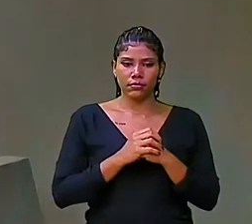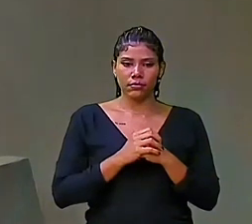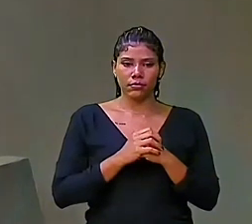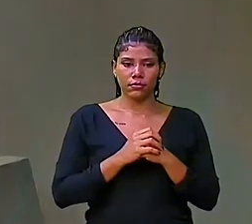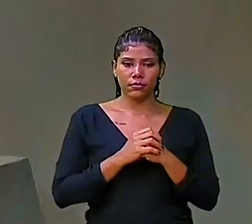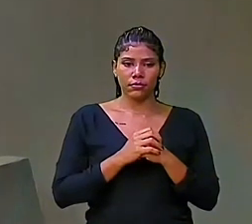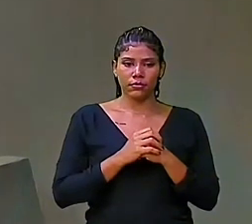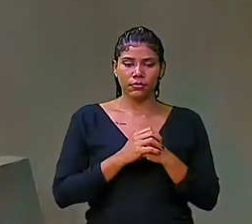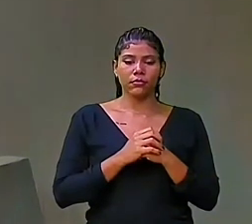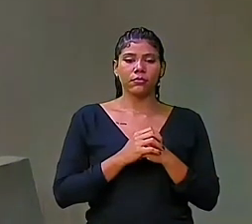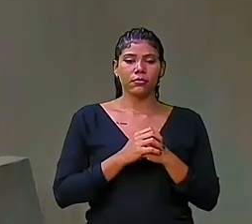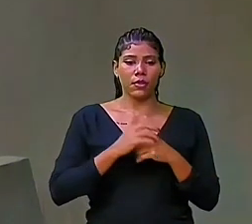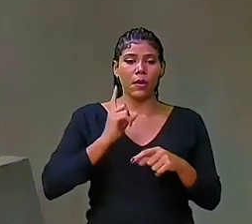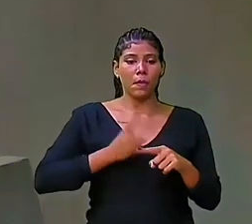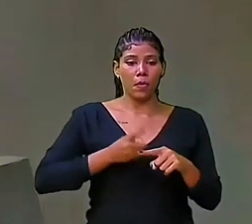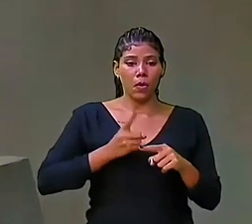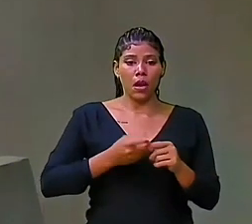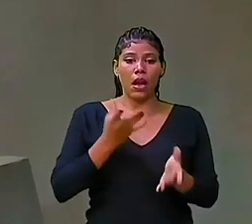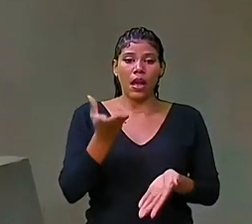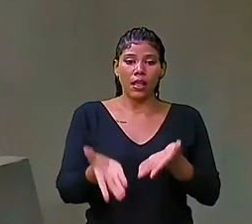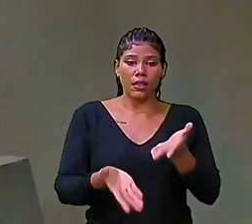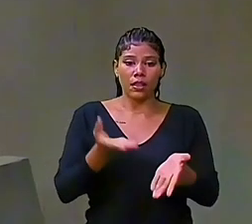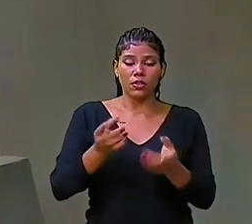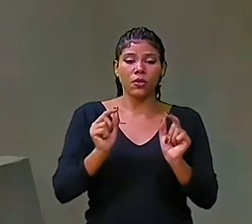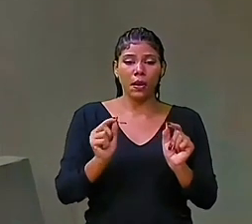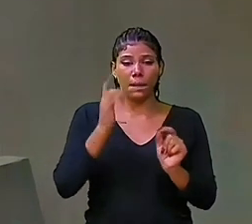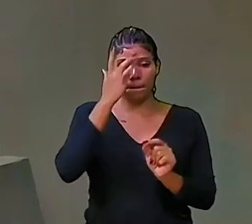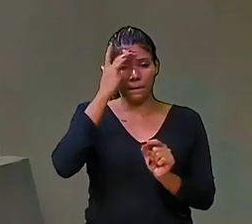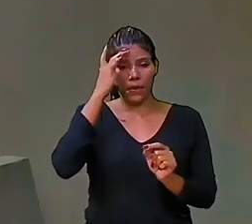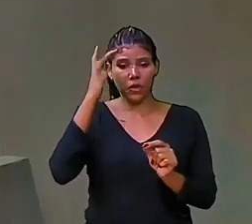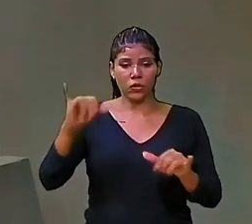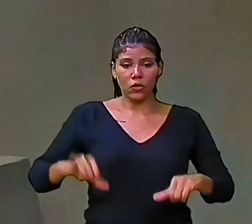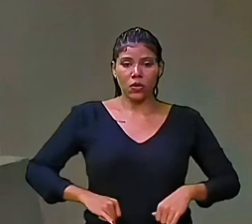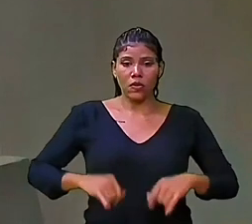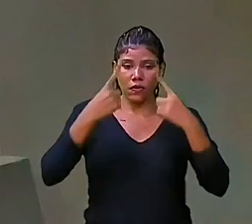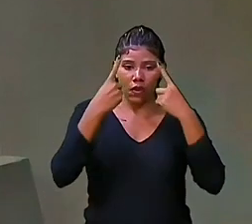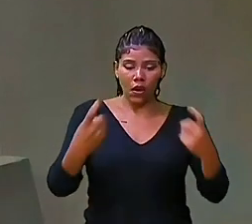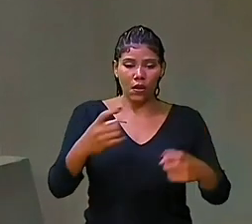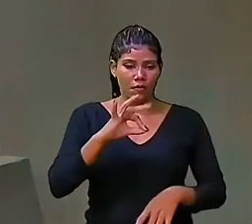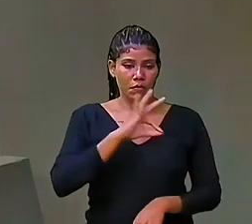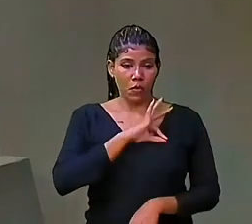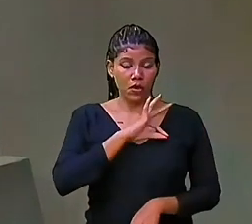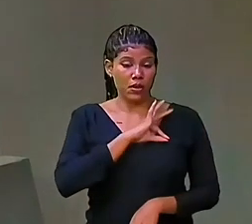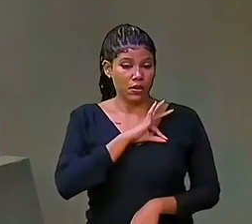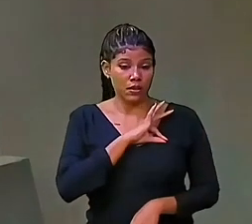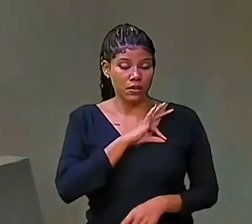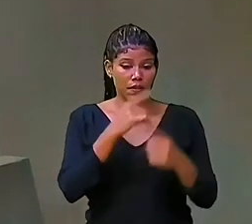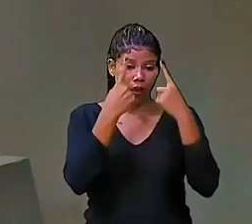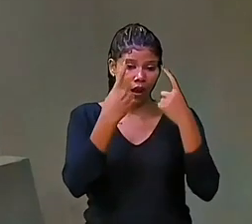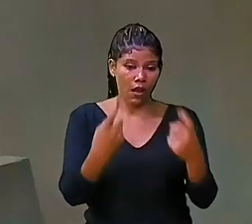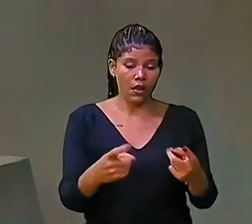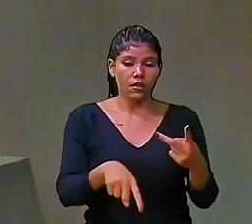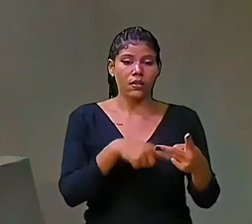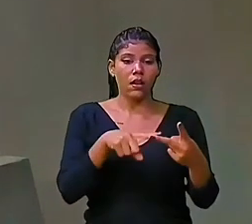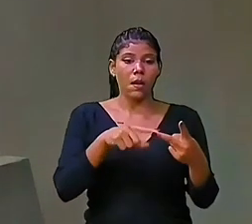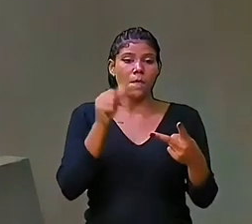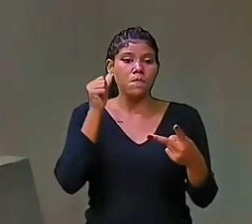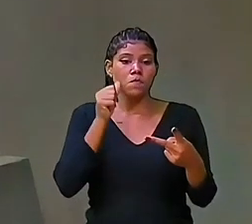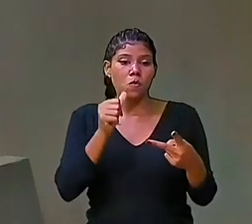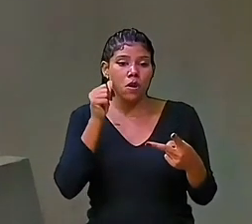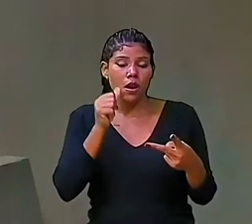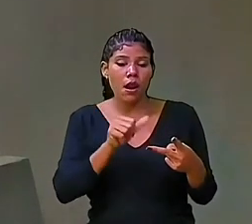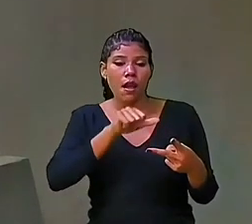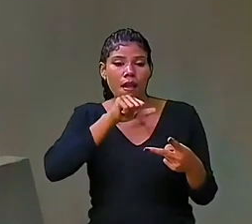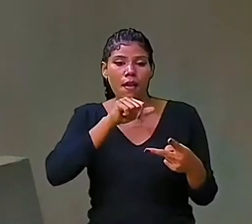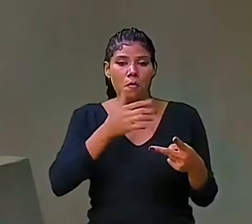ela tinha o telefone mais disputado, porque ela atendia vítimas de violência. Atendia policiais vítimas de violência, atendia as viúvas,